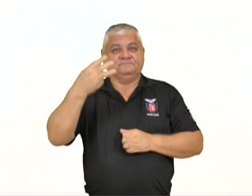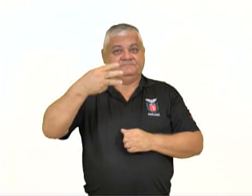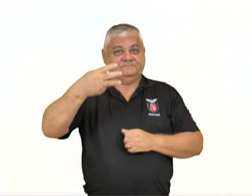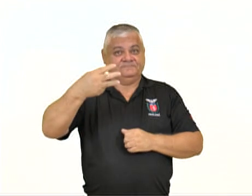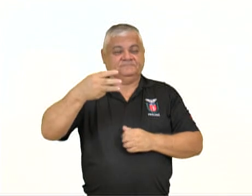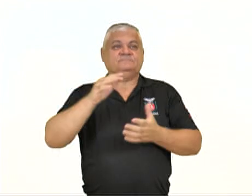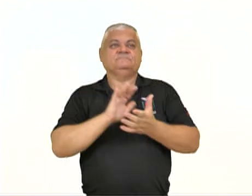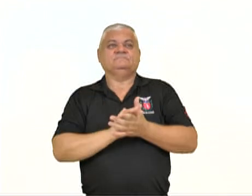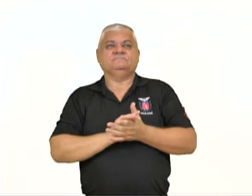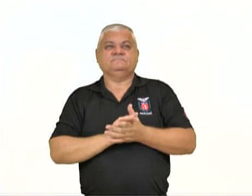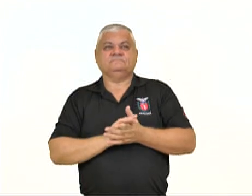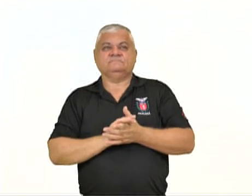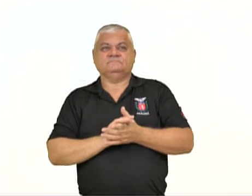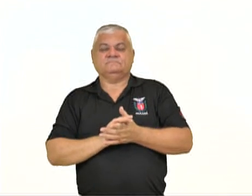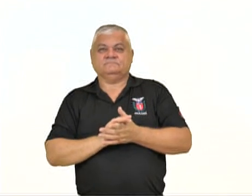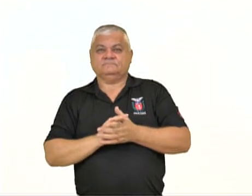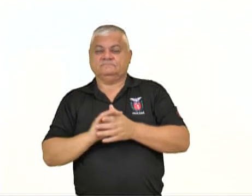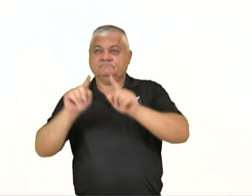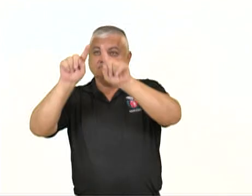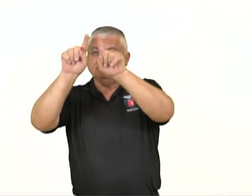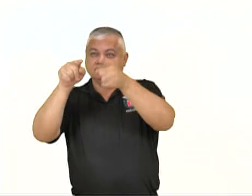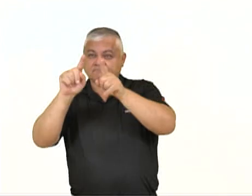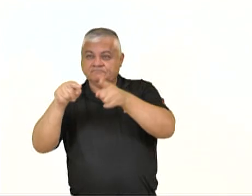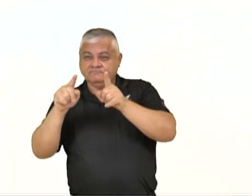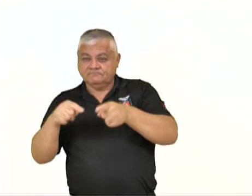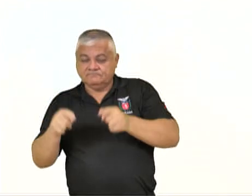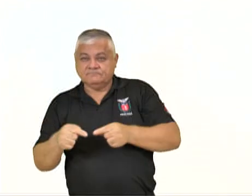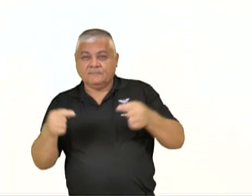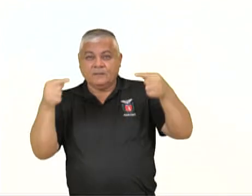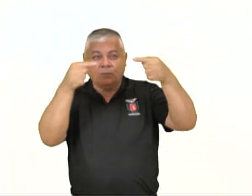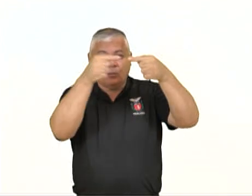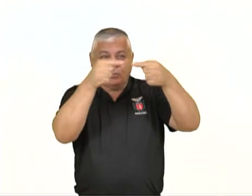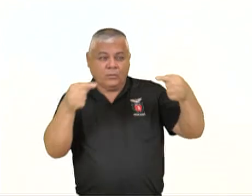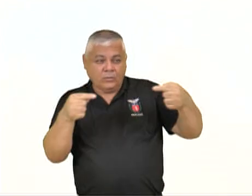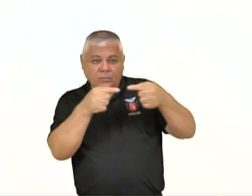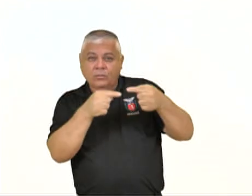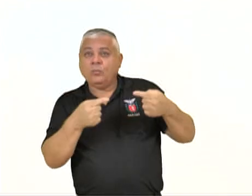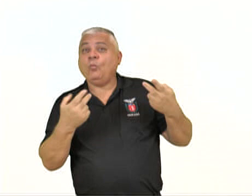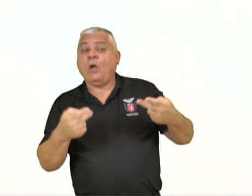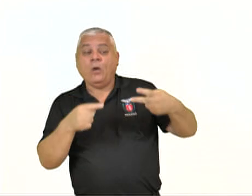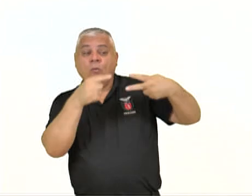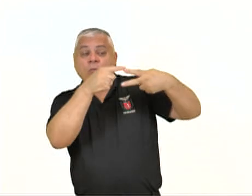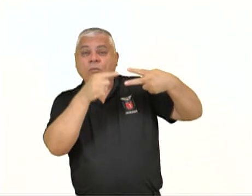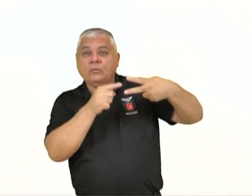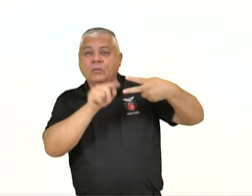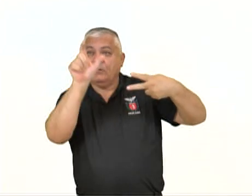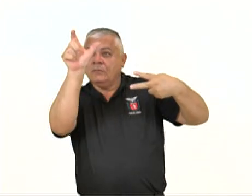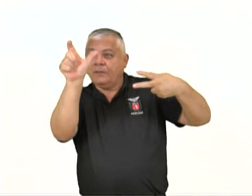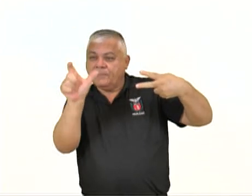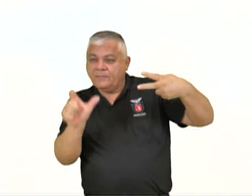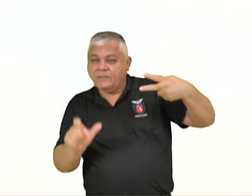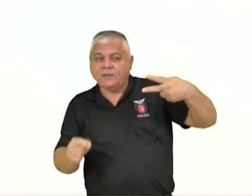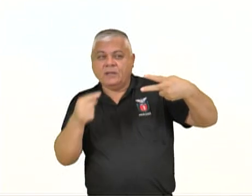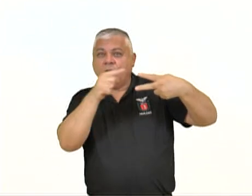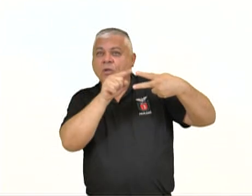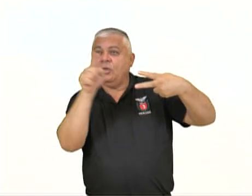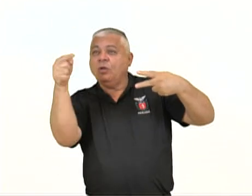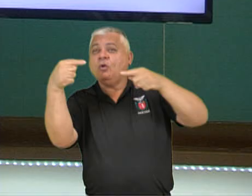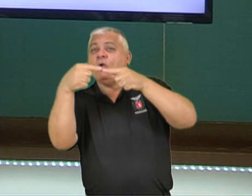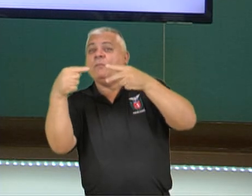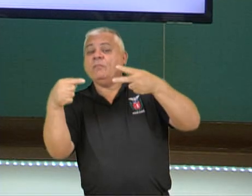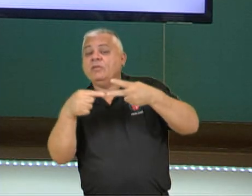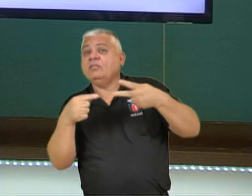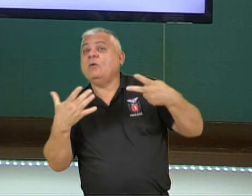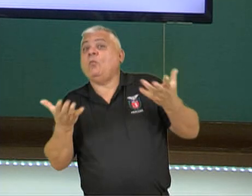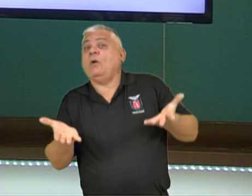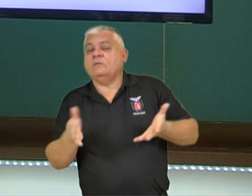13. Relacione a coluna da esquerda com a da direita, identificando quais grandezas são fundamentais e quais elas são derivadas. Então, vocês